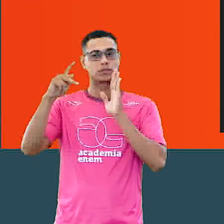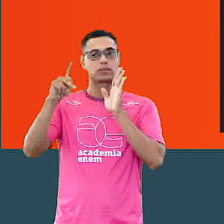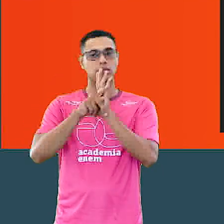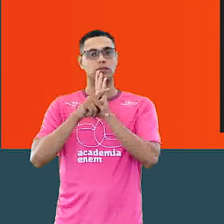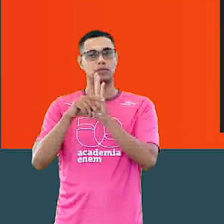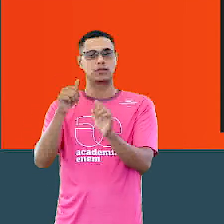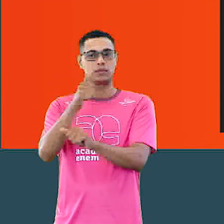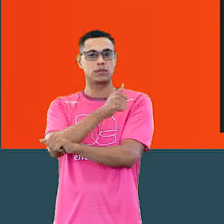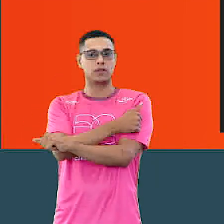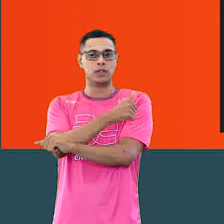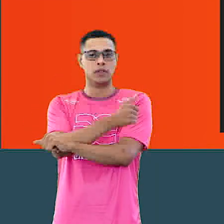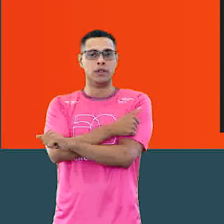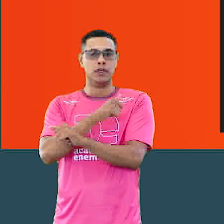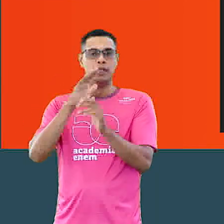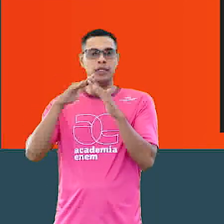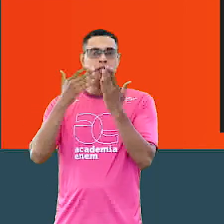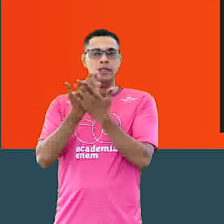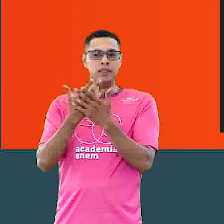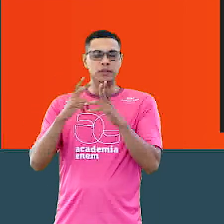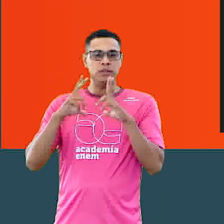escola particular.